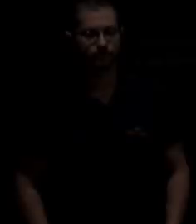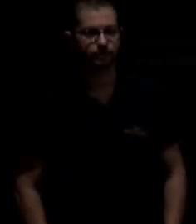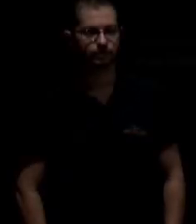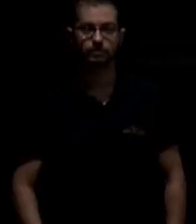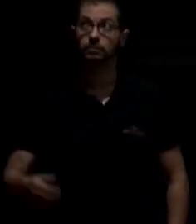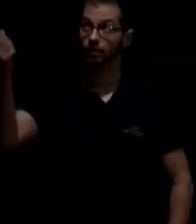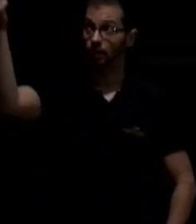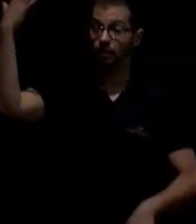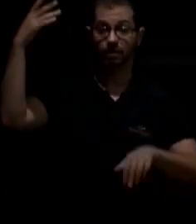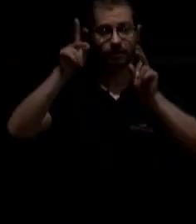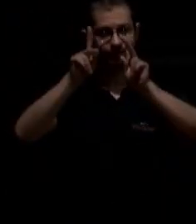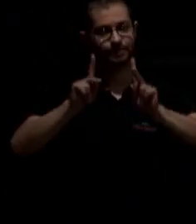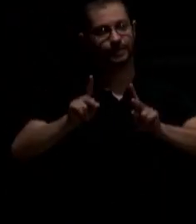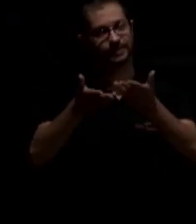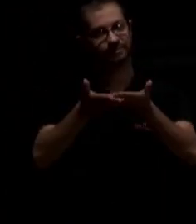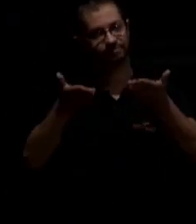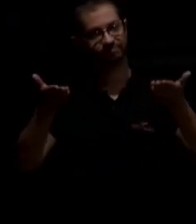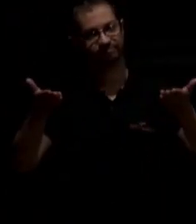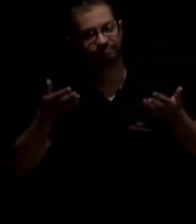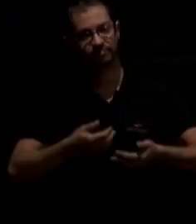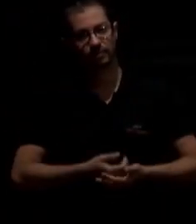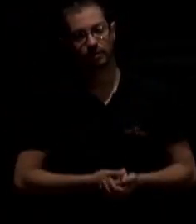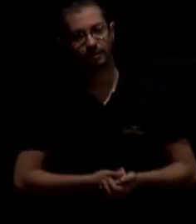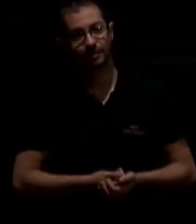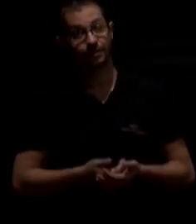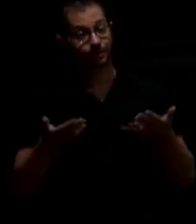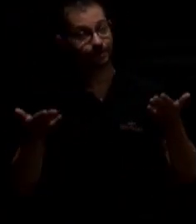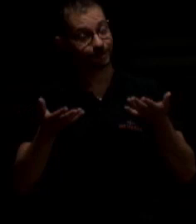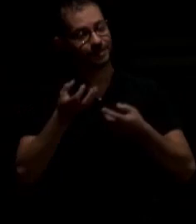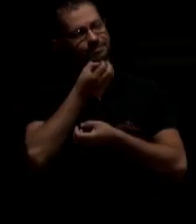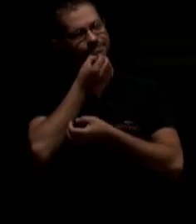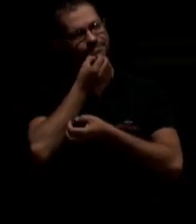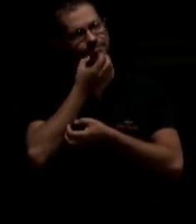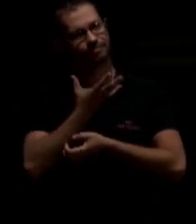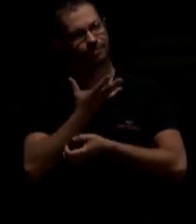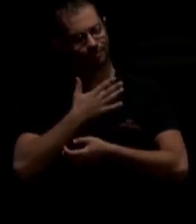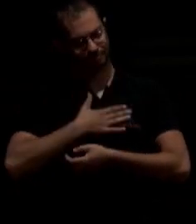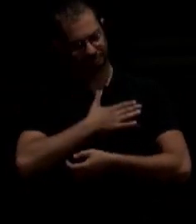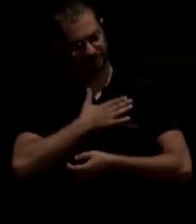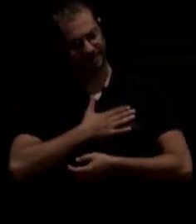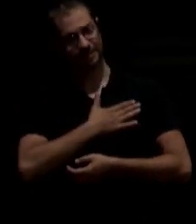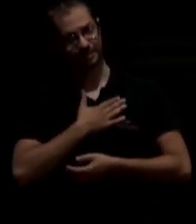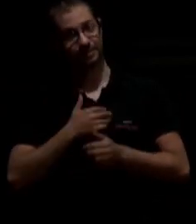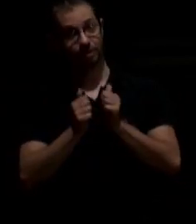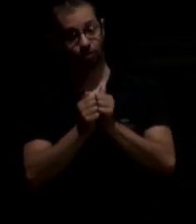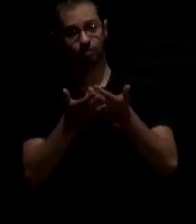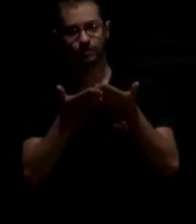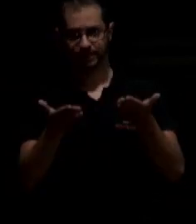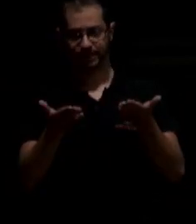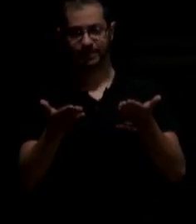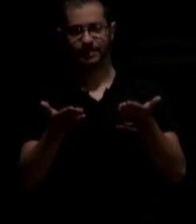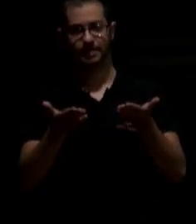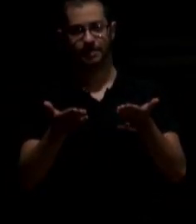Graça e paz, meus irmãos. Uma alegria estar com os irmãos mais uma vez. E eu convido os irmãos a abrir a palavra de